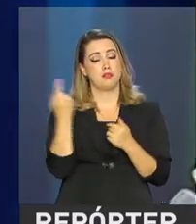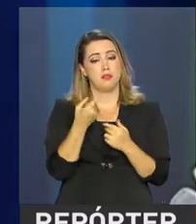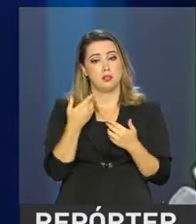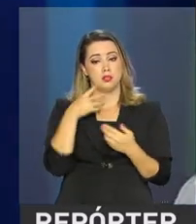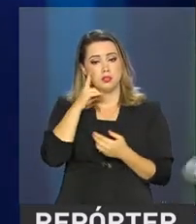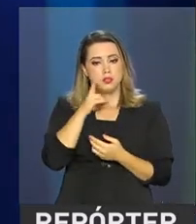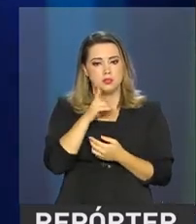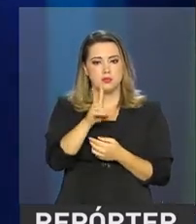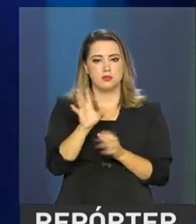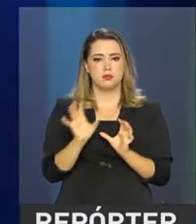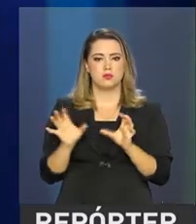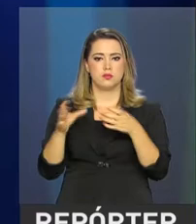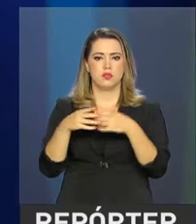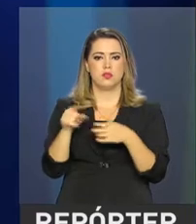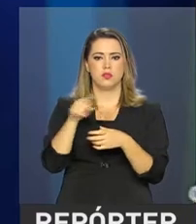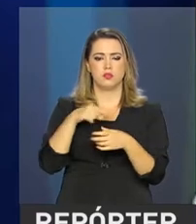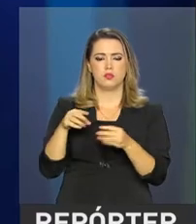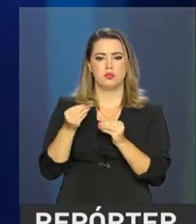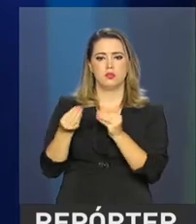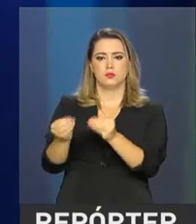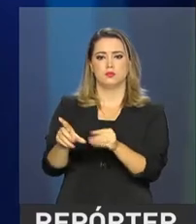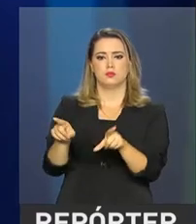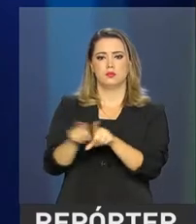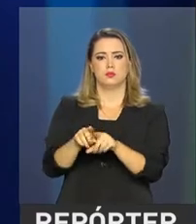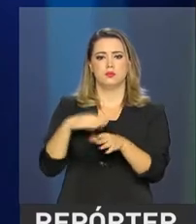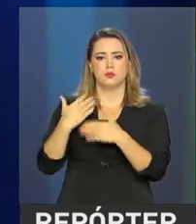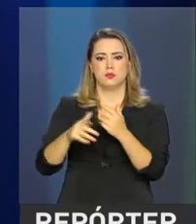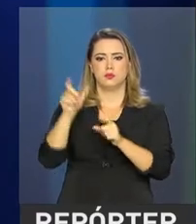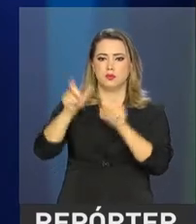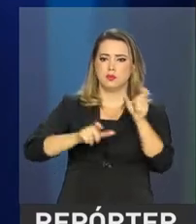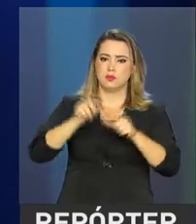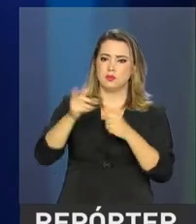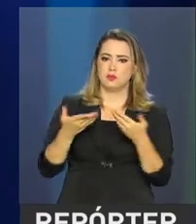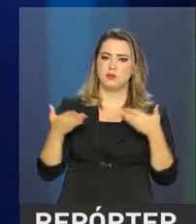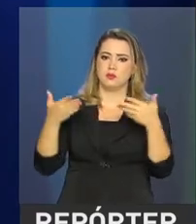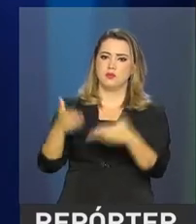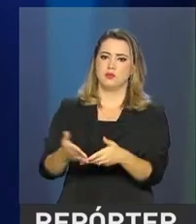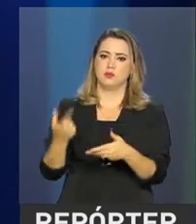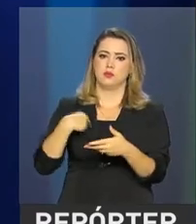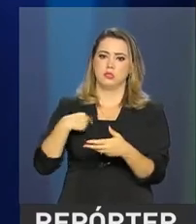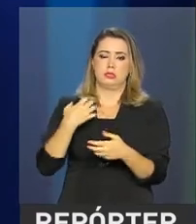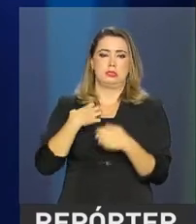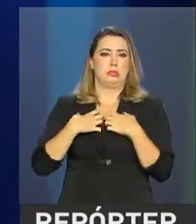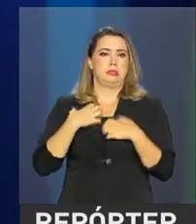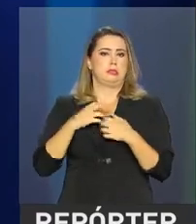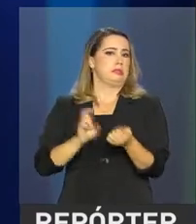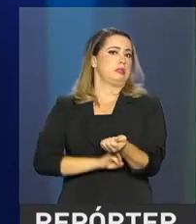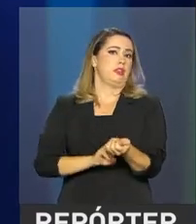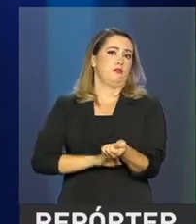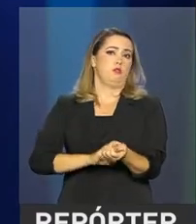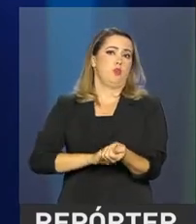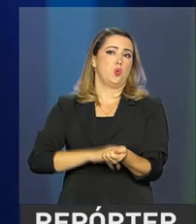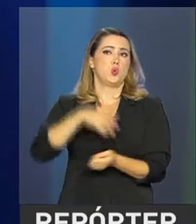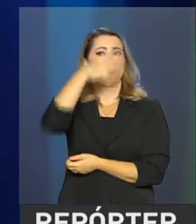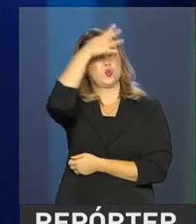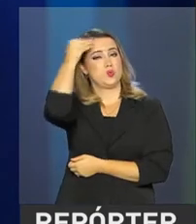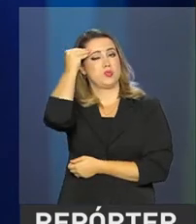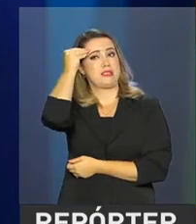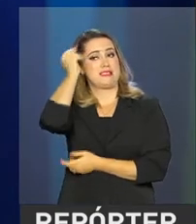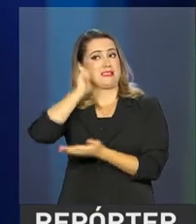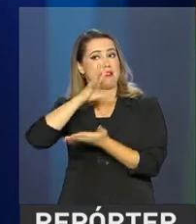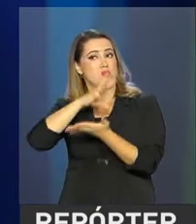desse fato e considerando as manifestações dos participantes que colocavam nervosismo e esqueceu de transcrever,